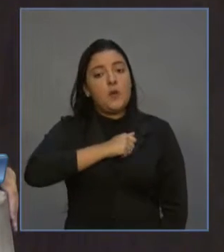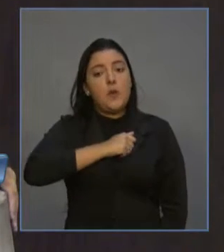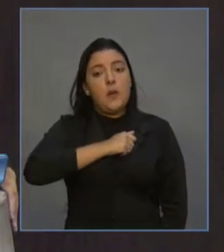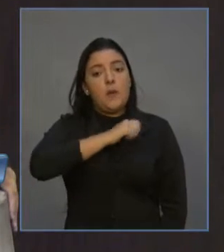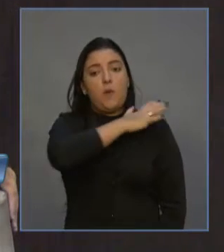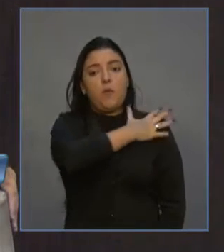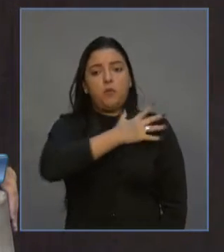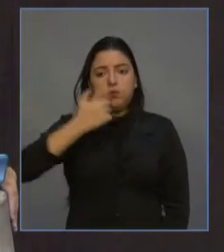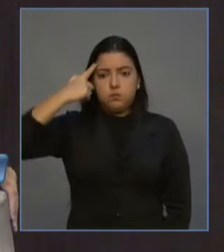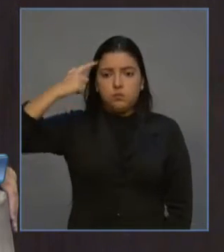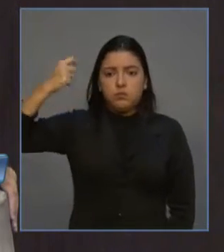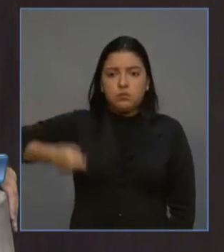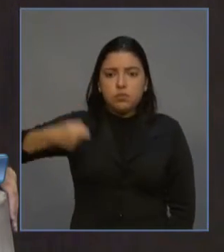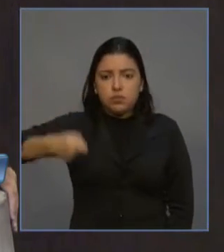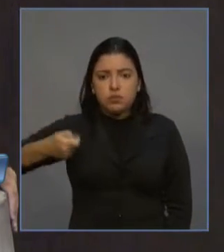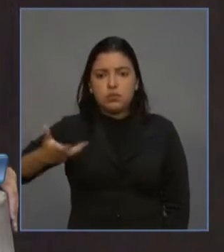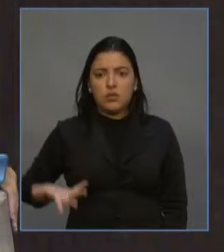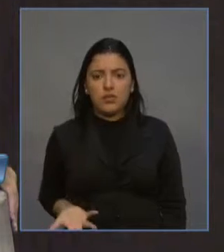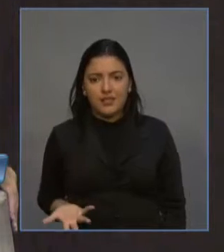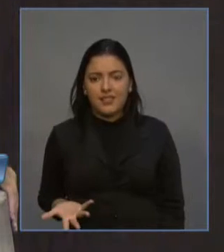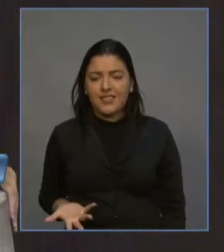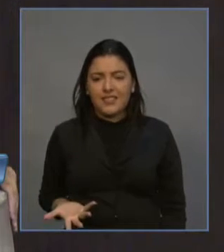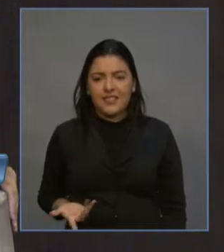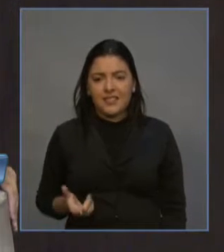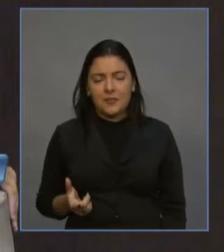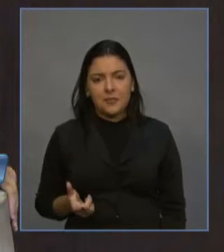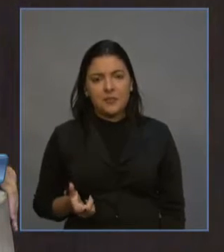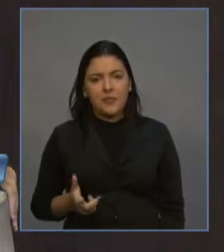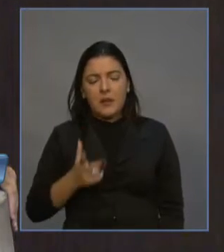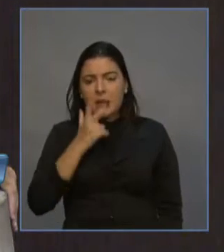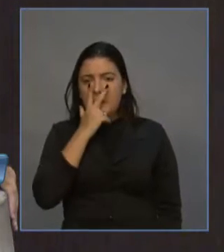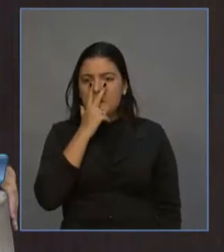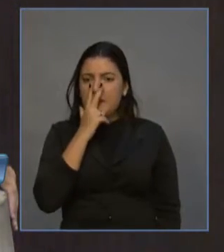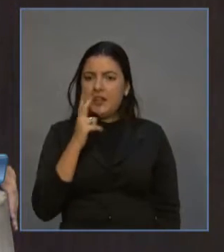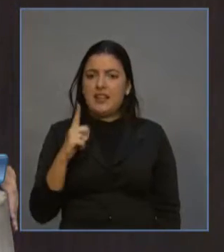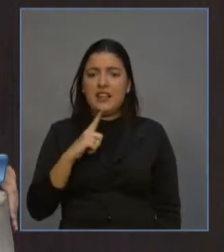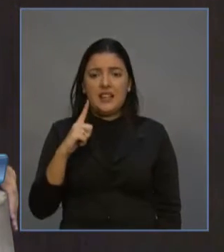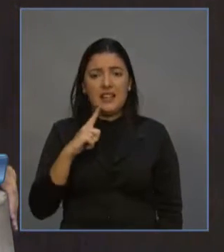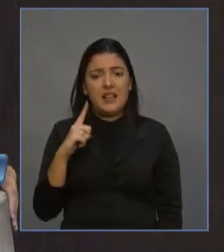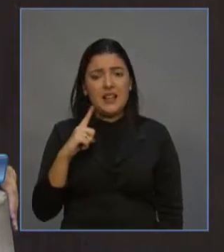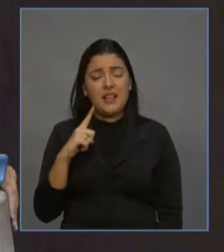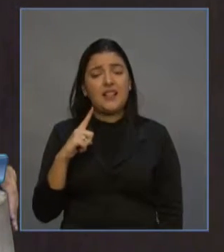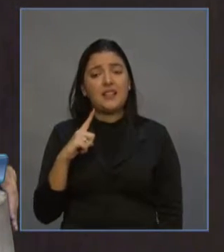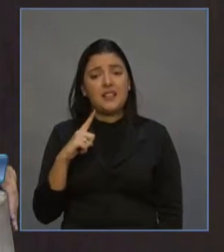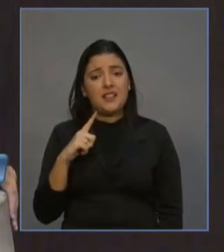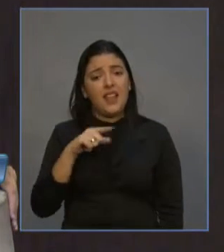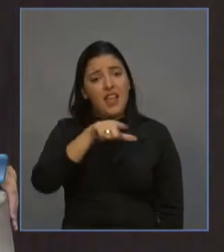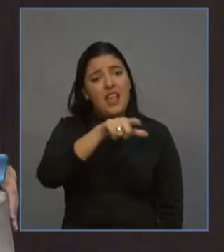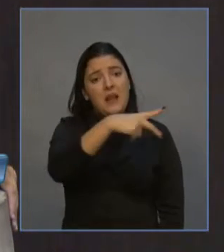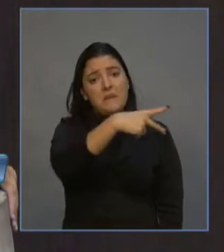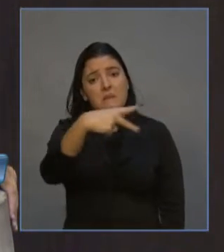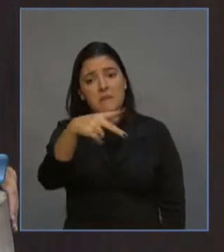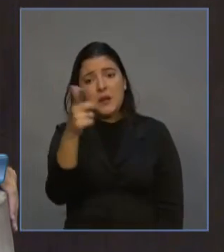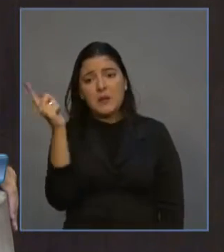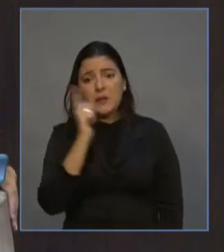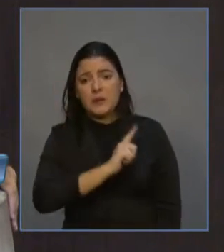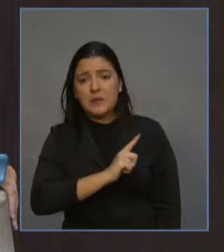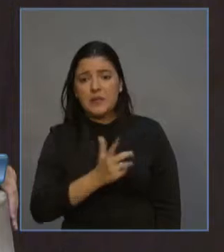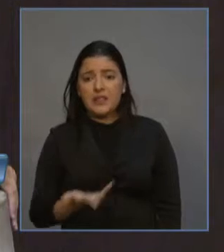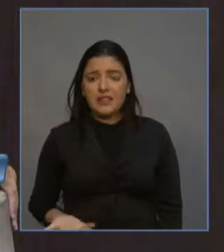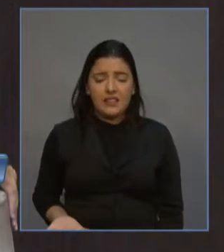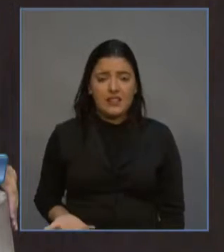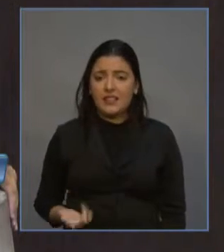abutre, dos fundos do capital financeiro, do rentismo, na condição de condutores da economia que a gente vai colocar